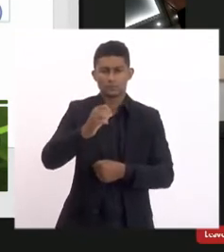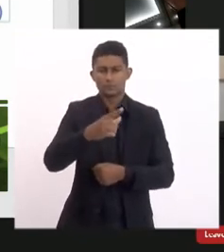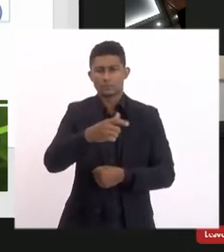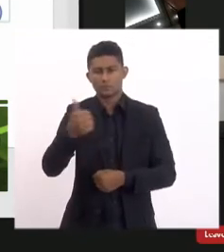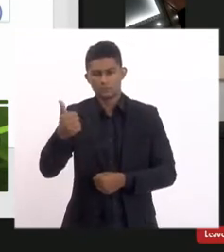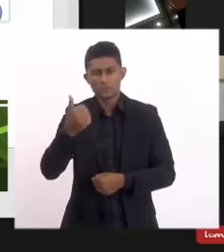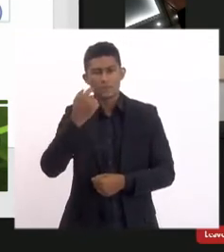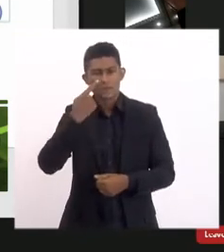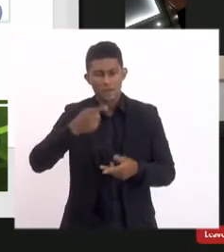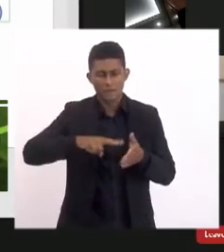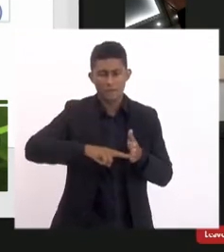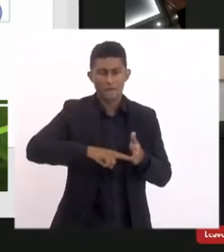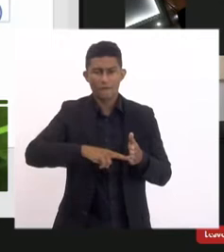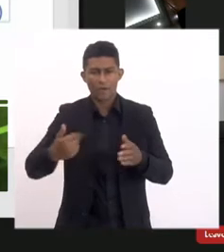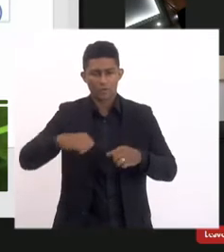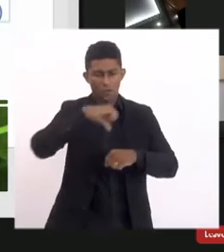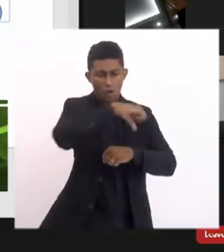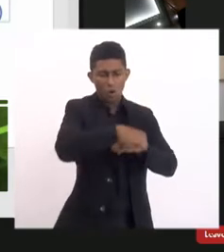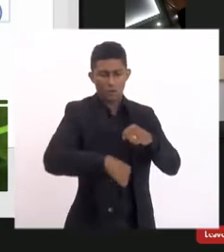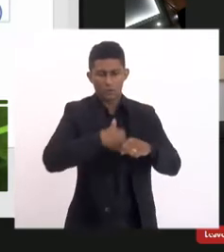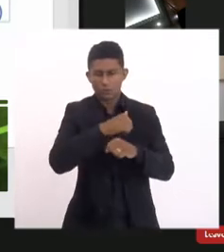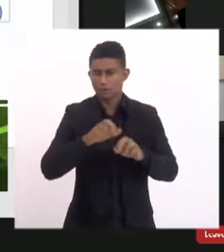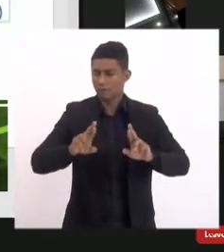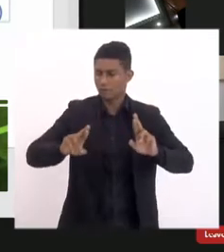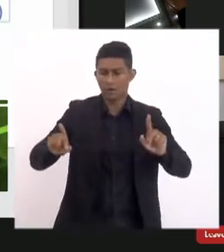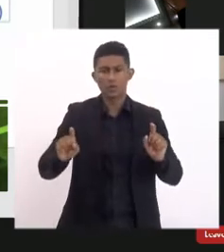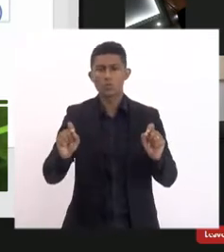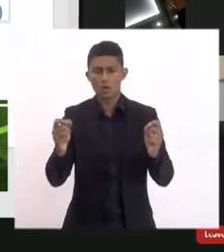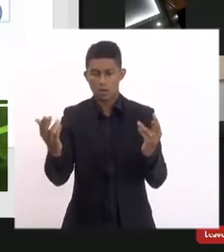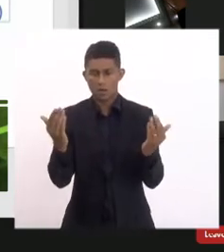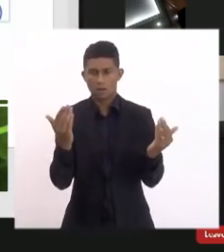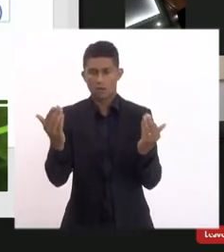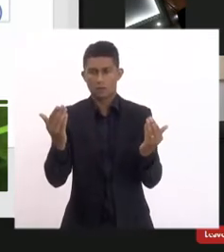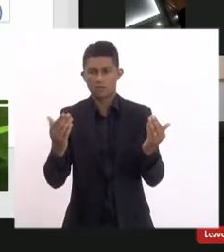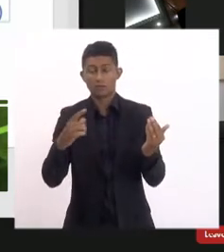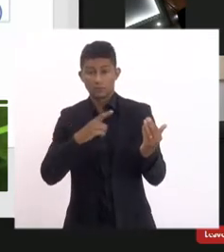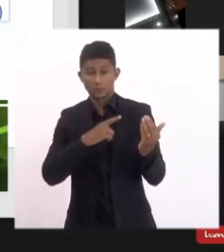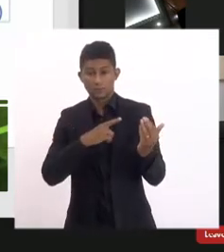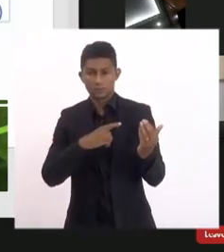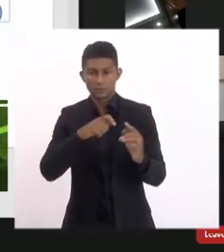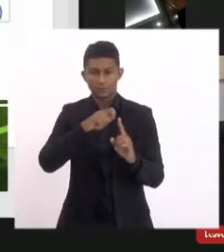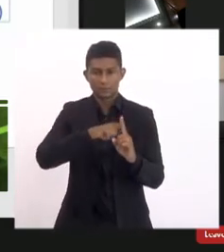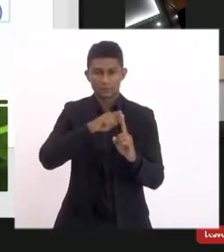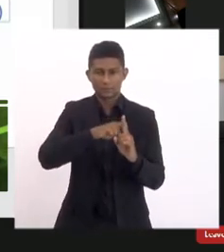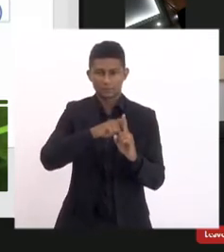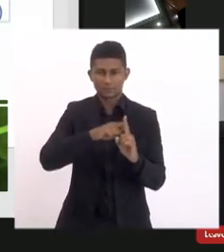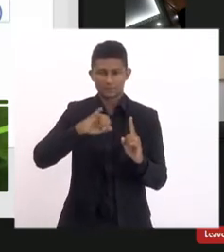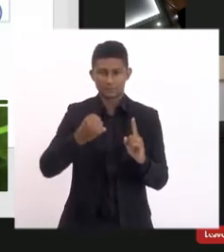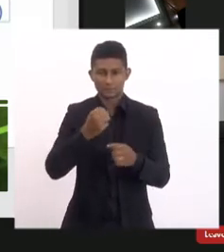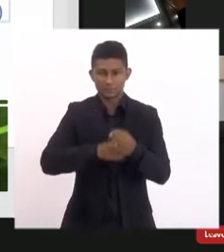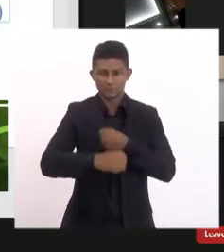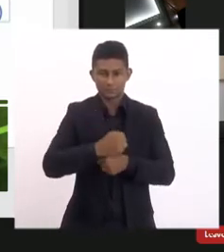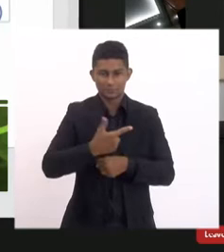da variante Ômicron. Aqui a gente vê 86 mil casos em janeiro de 2021, com